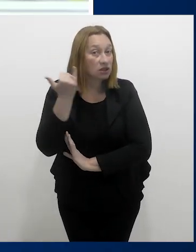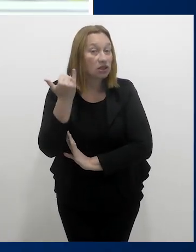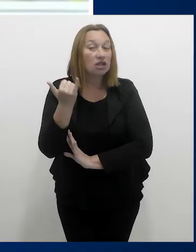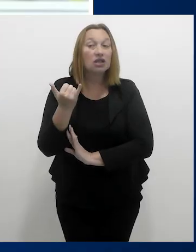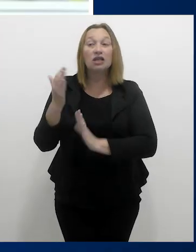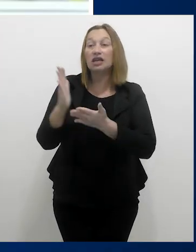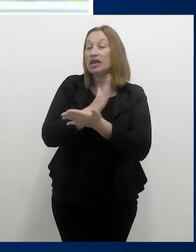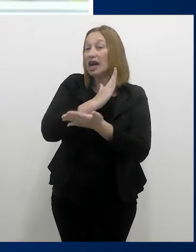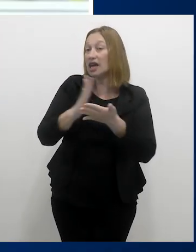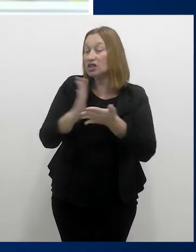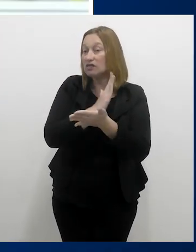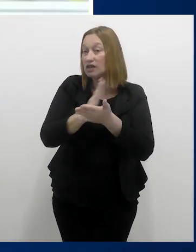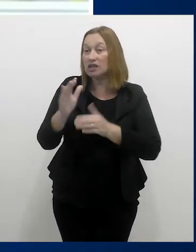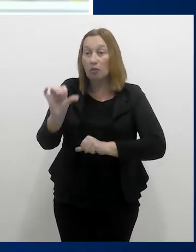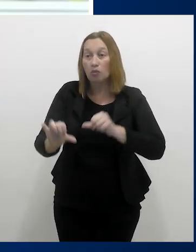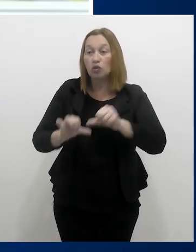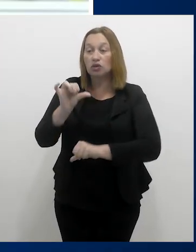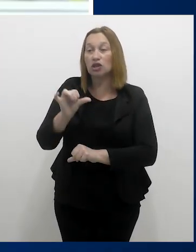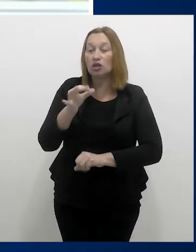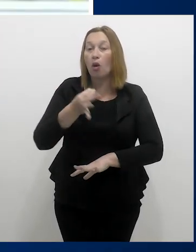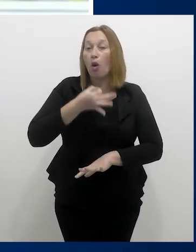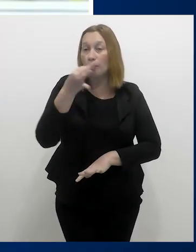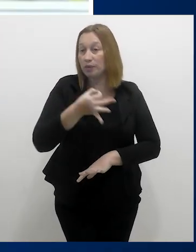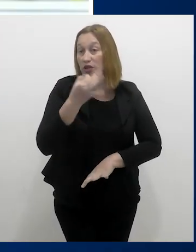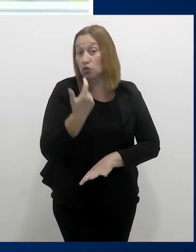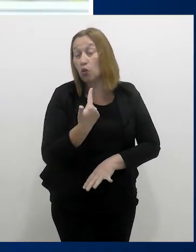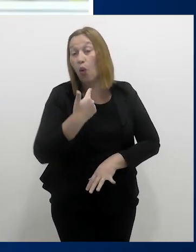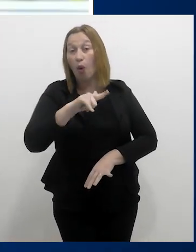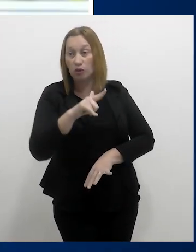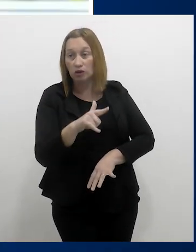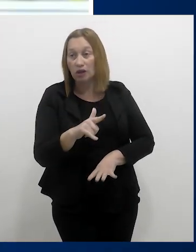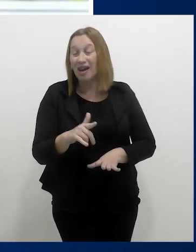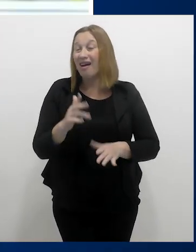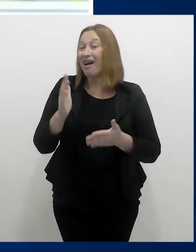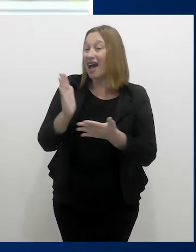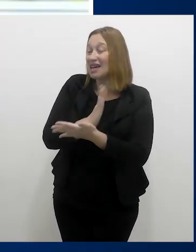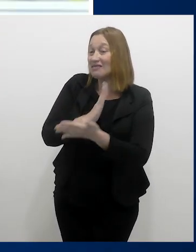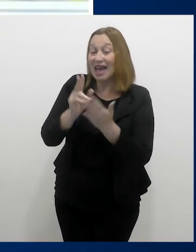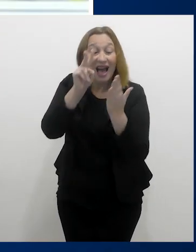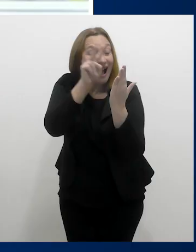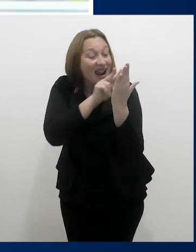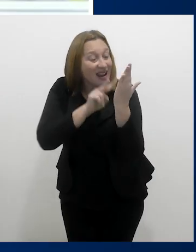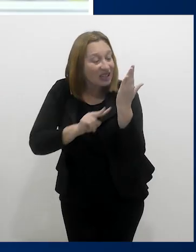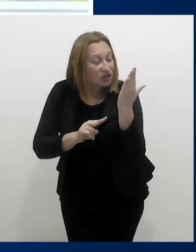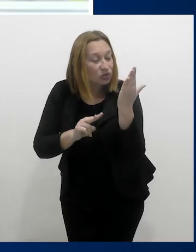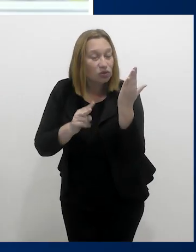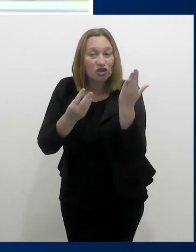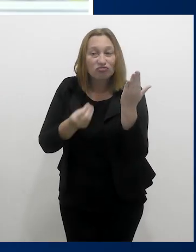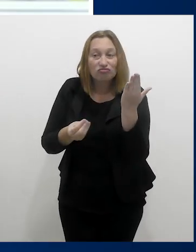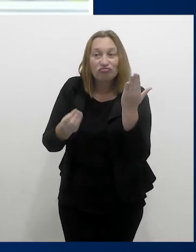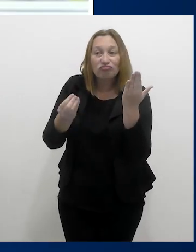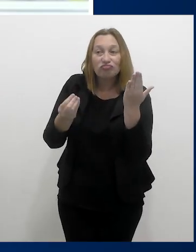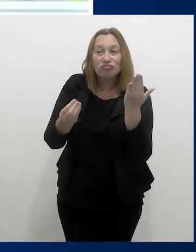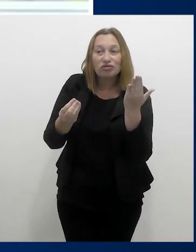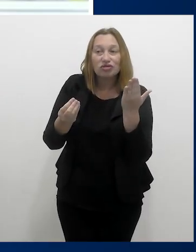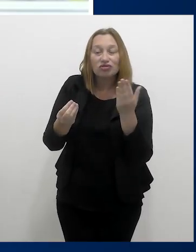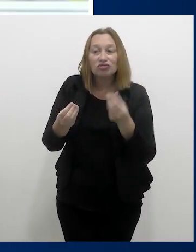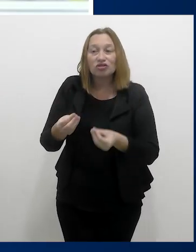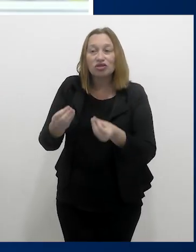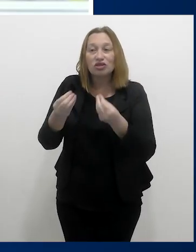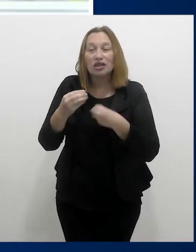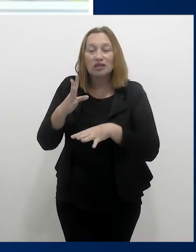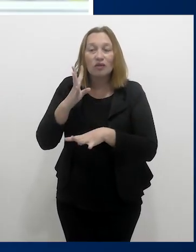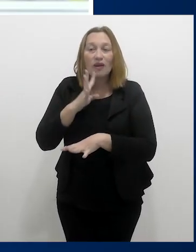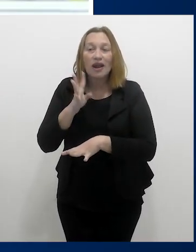E muitas vezes mudando a nossa opinião. Às vezes, porque a leitura, ela te traz essa coisa